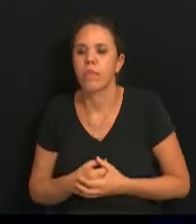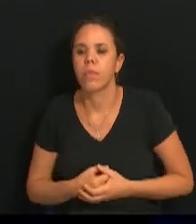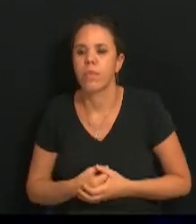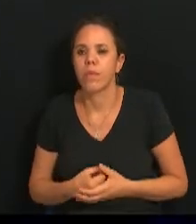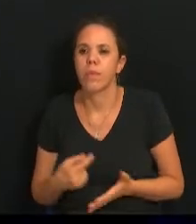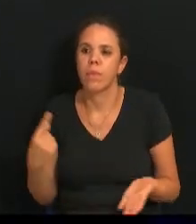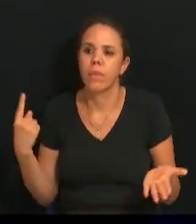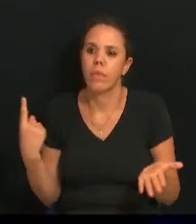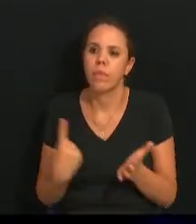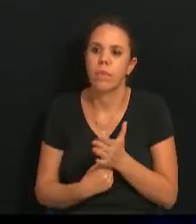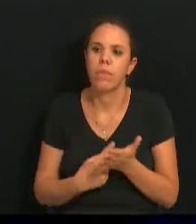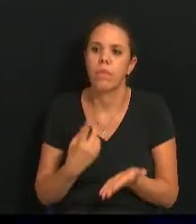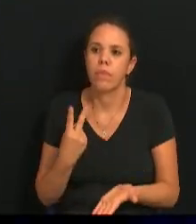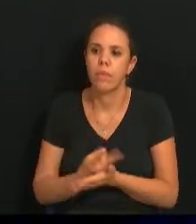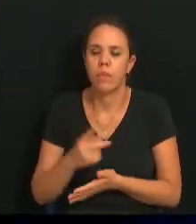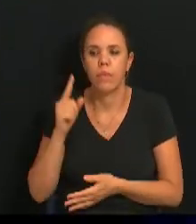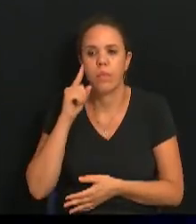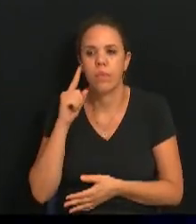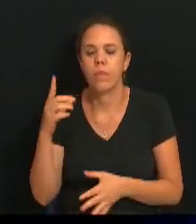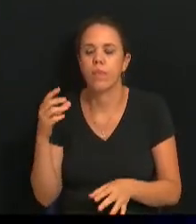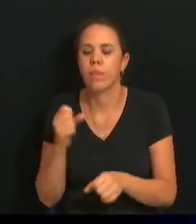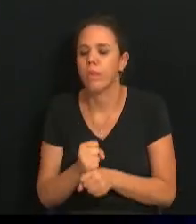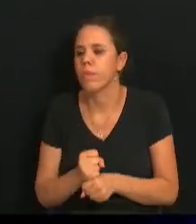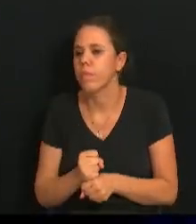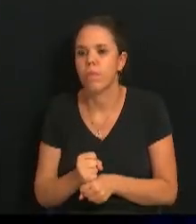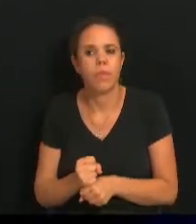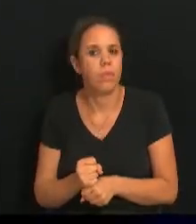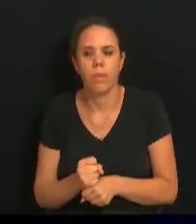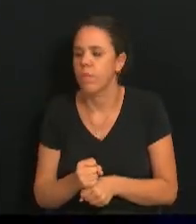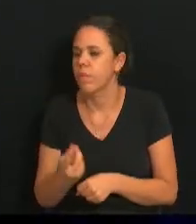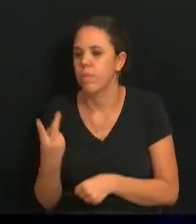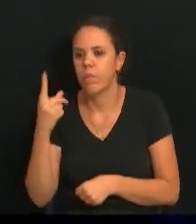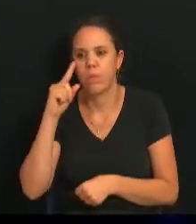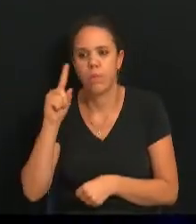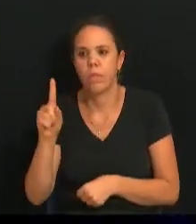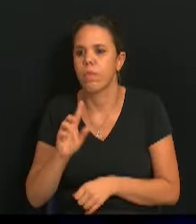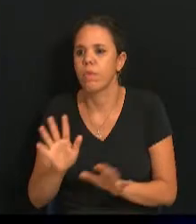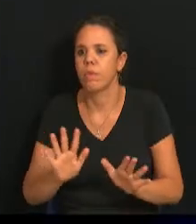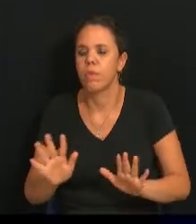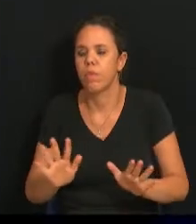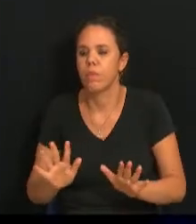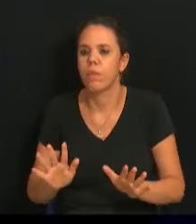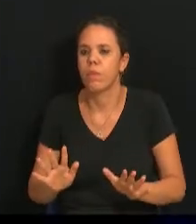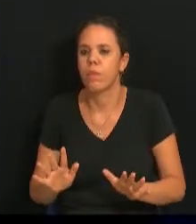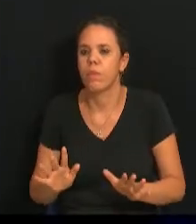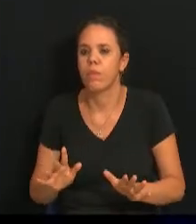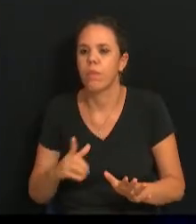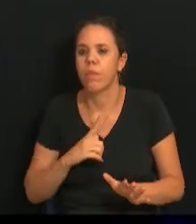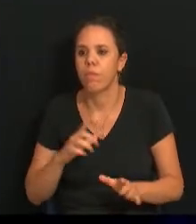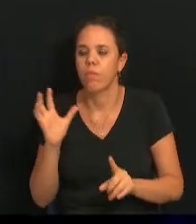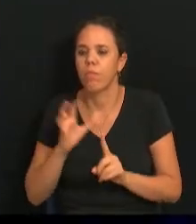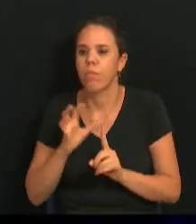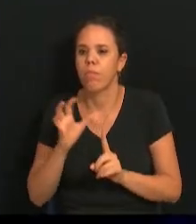marcadas no mesmo dia, no livro-ponto, não escalonadas em 2 dias. Então, assim, a gente acaba tendo que fazer uma pressão